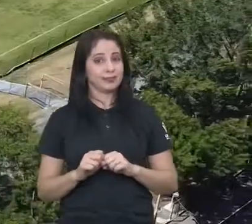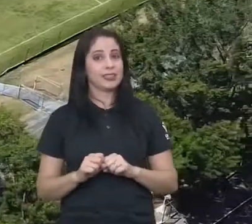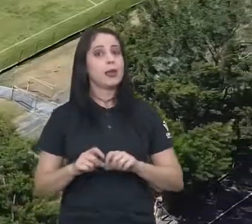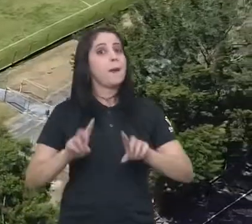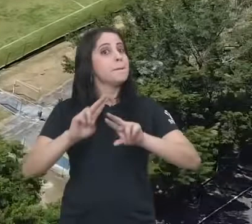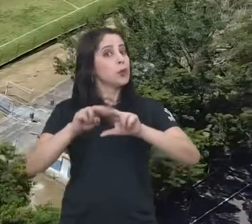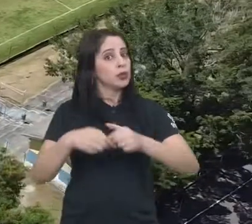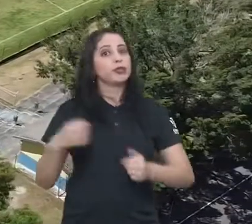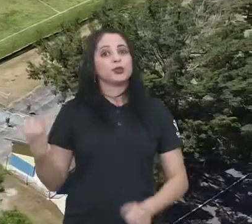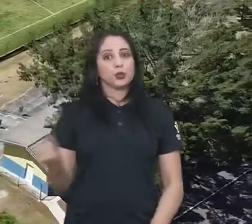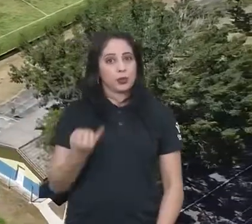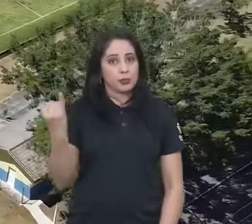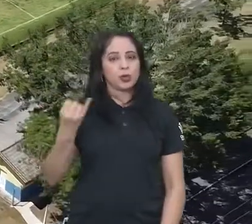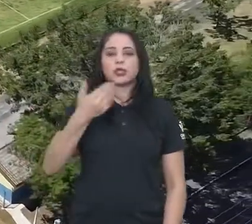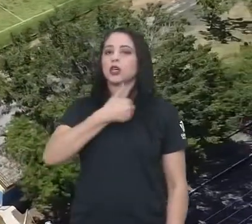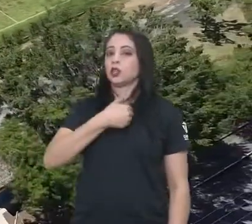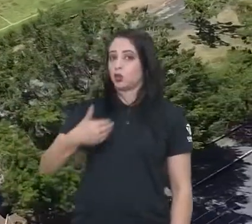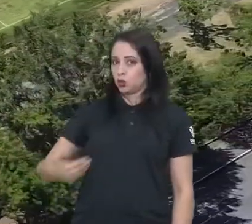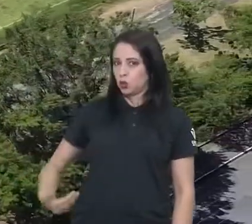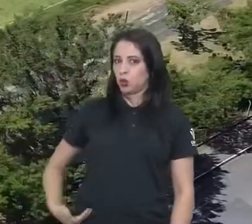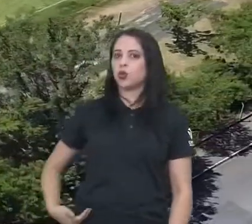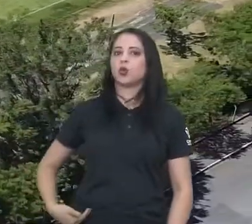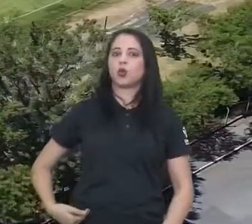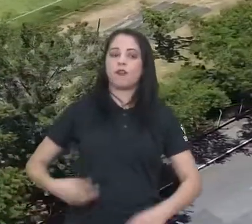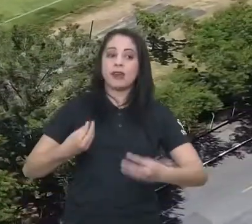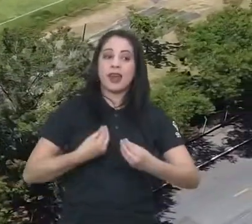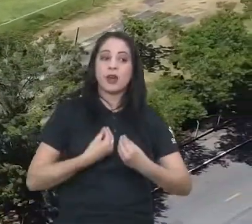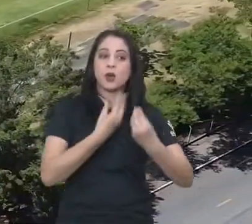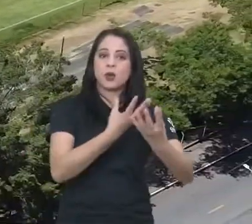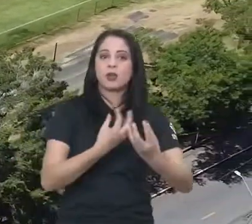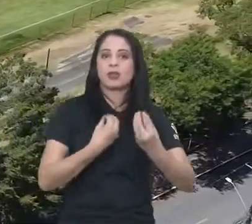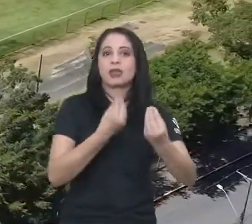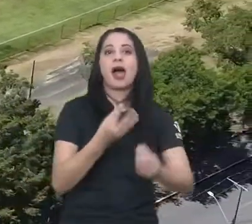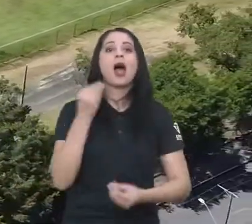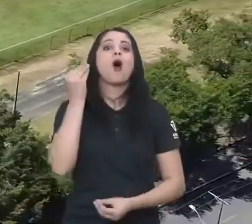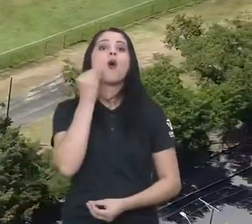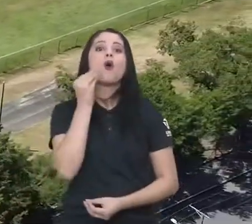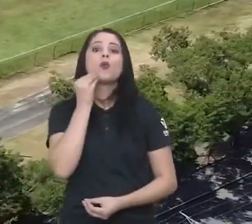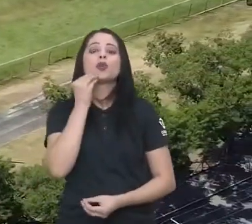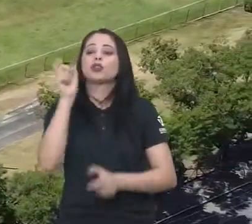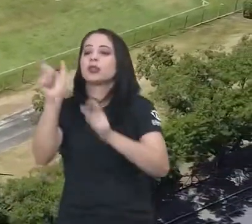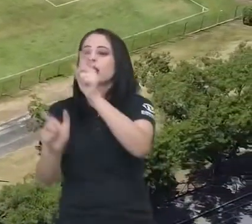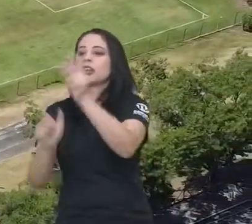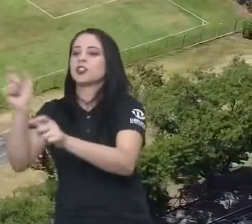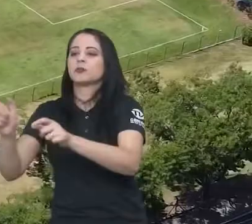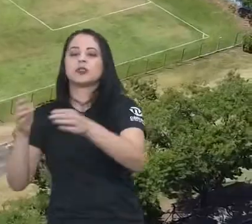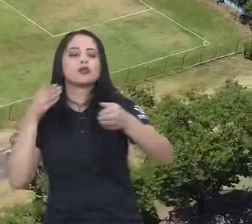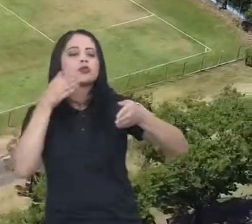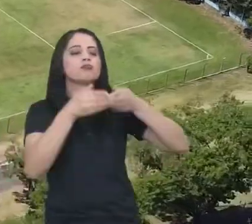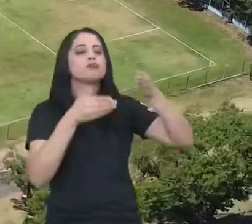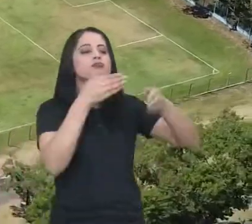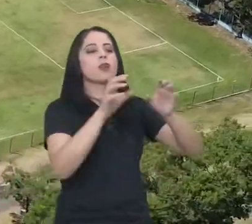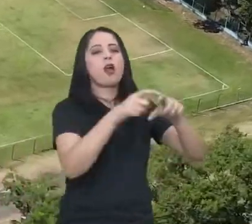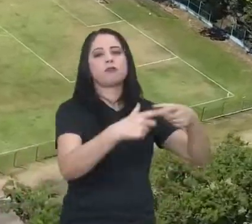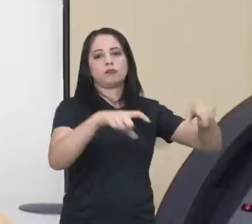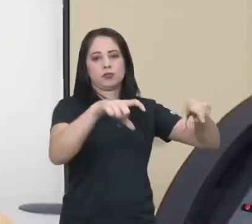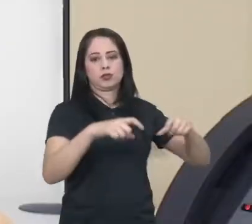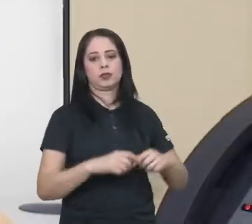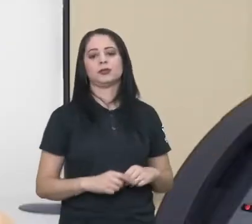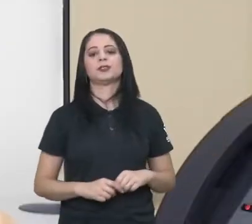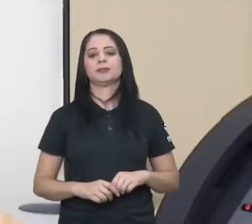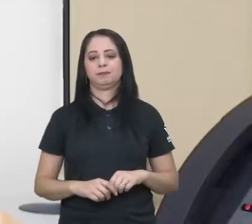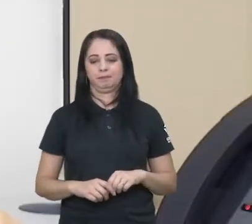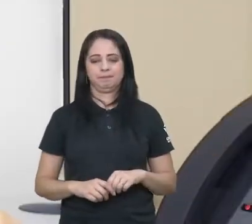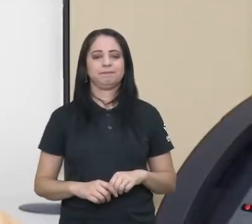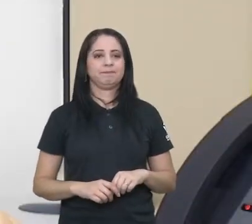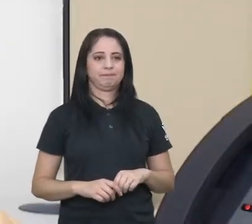que, portanto, é importante que o poder público propicie condições para os munícipes ocuparem esses espaços.